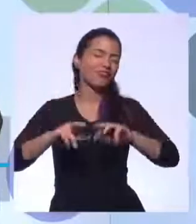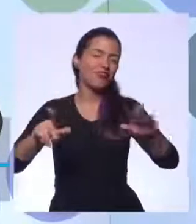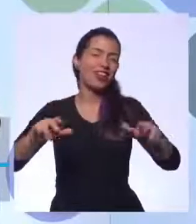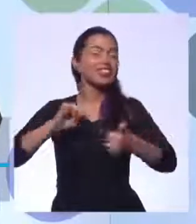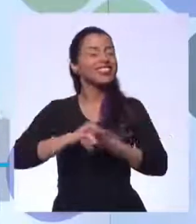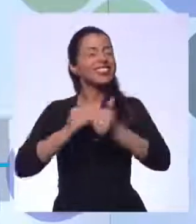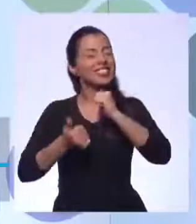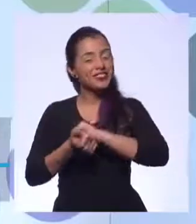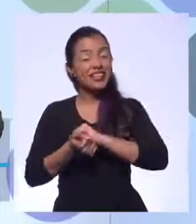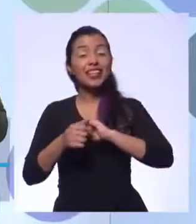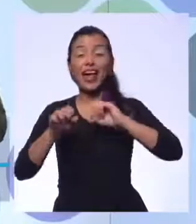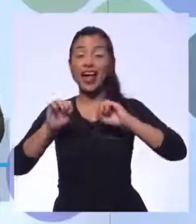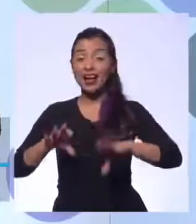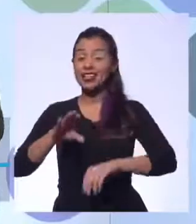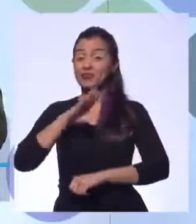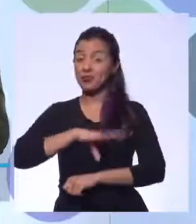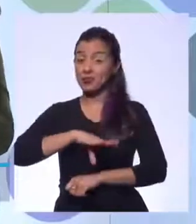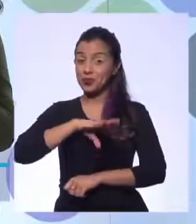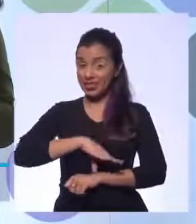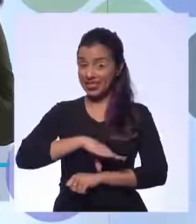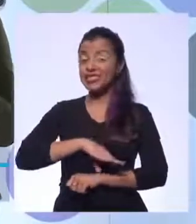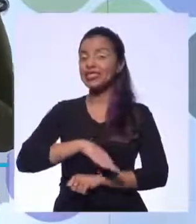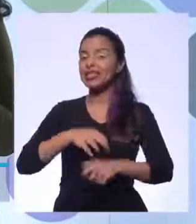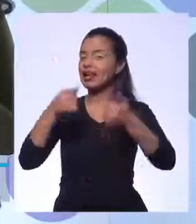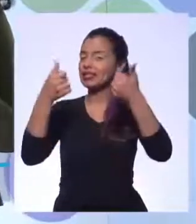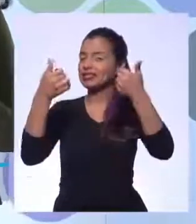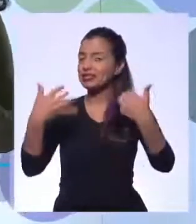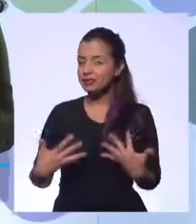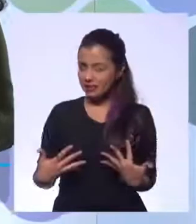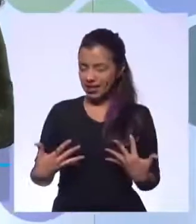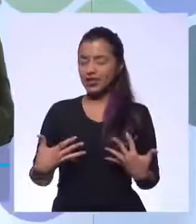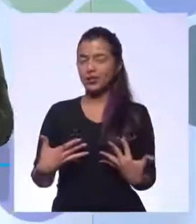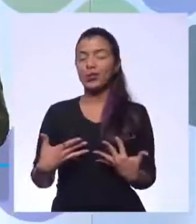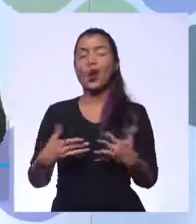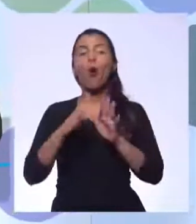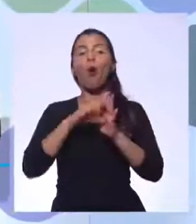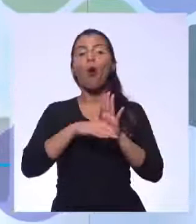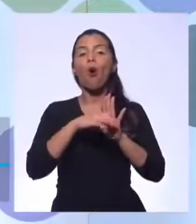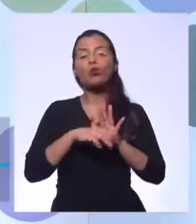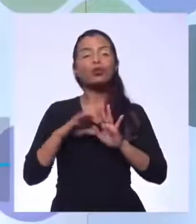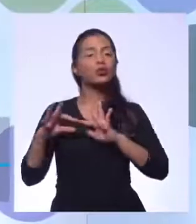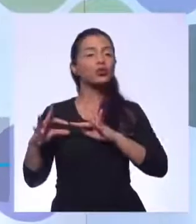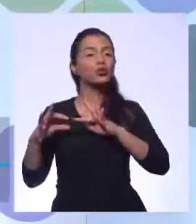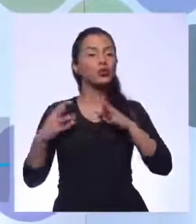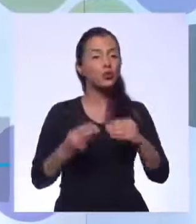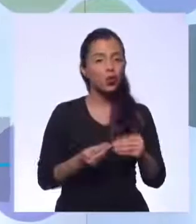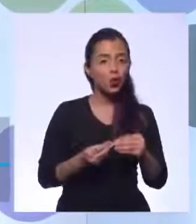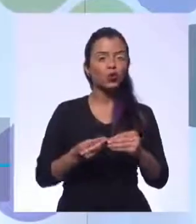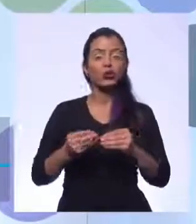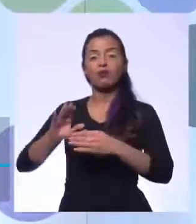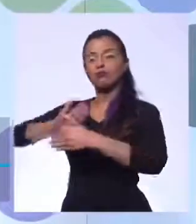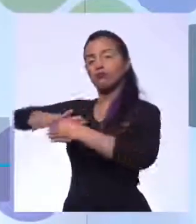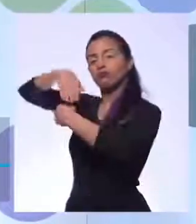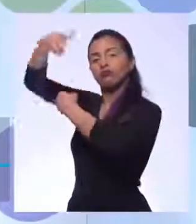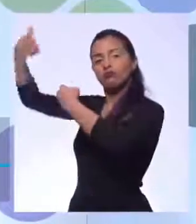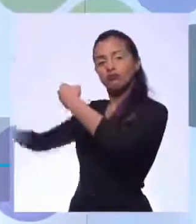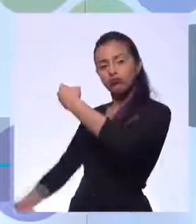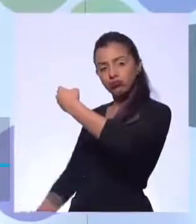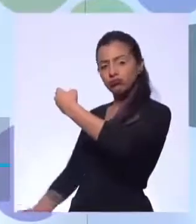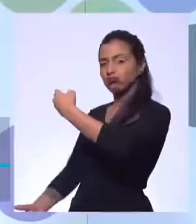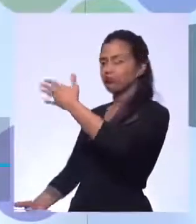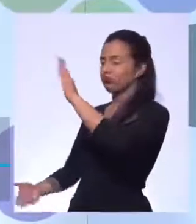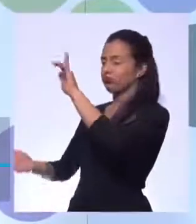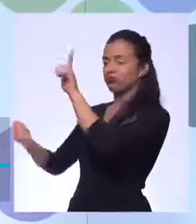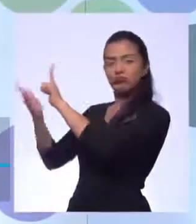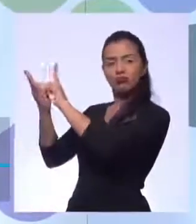uma aula de língua portuguesa, explicando para vocês os conceitos tudo no Flipchart, imaginando que a gente estivesse na sala de